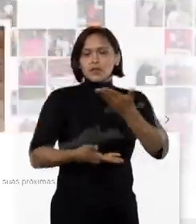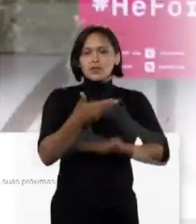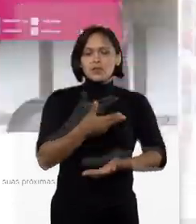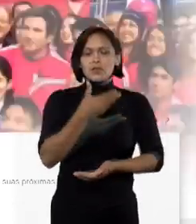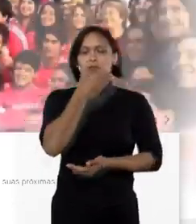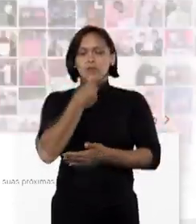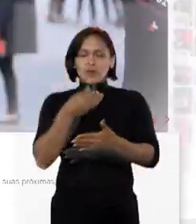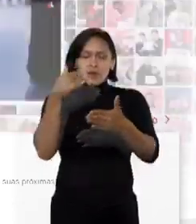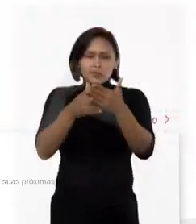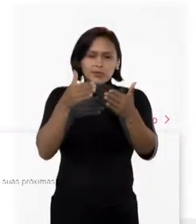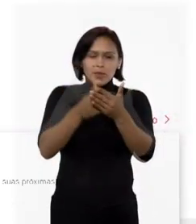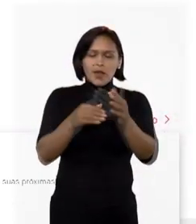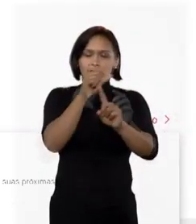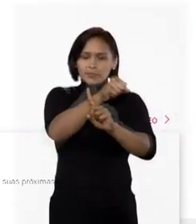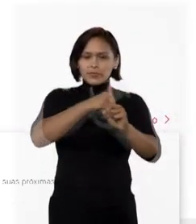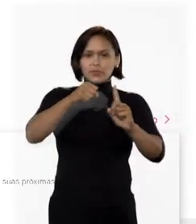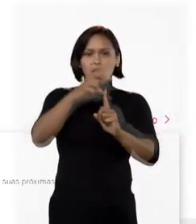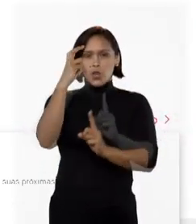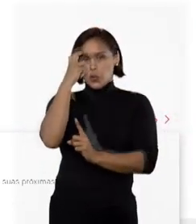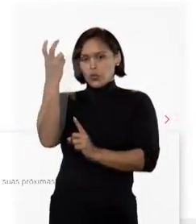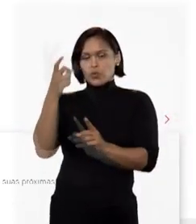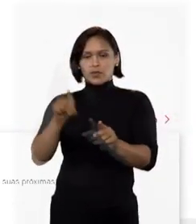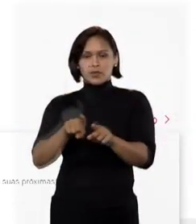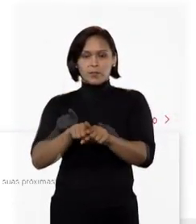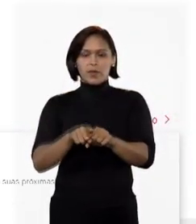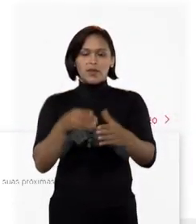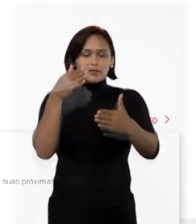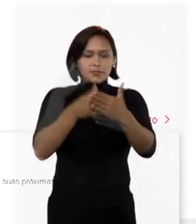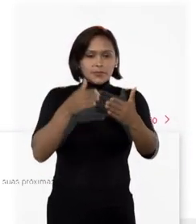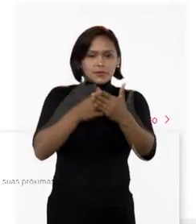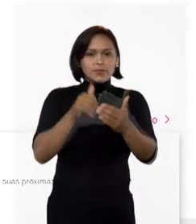das barreiras sociais e culturais que impedem as